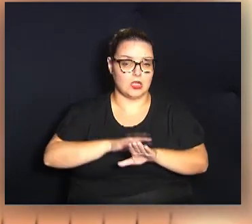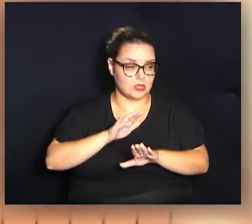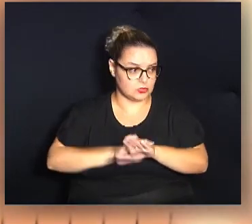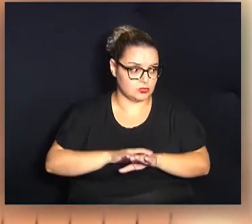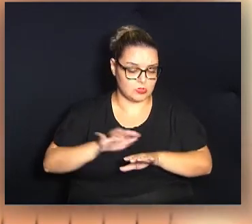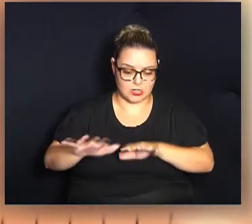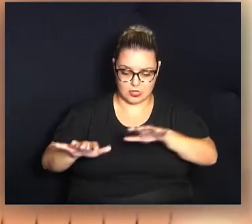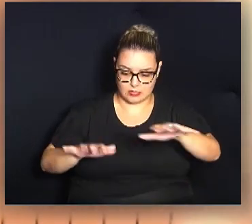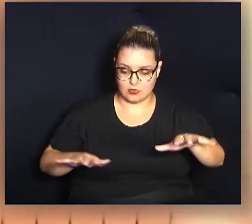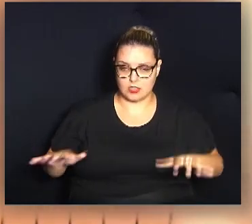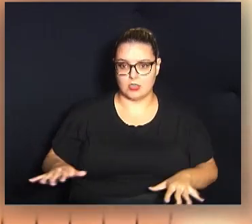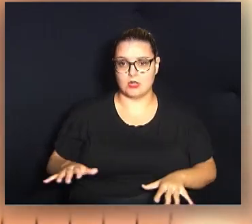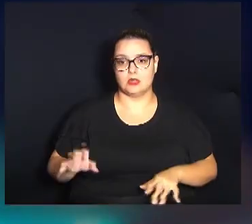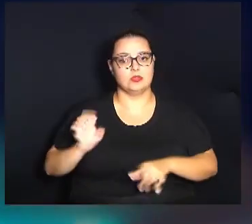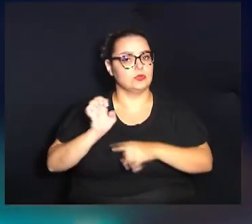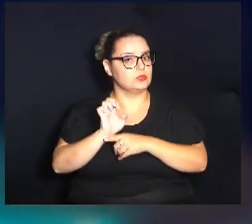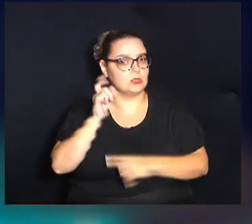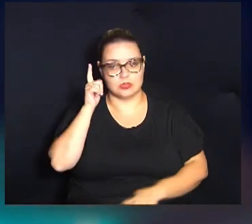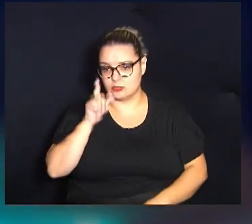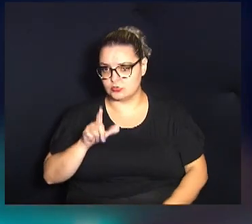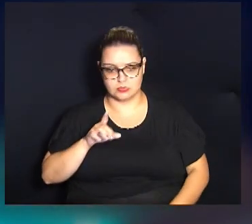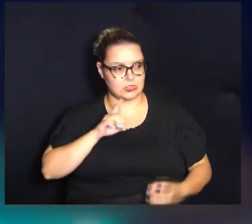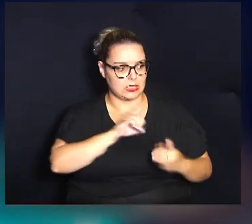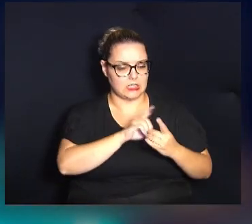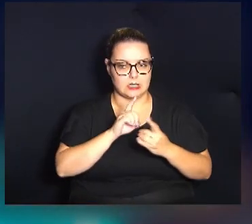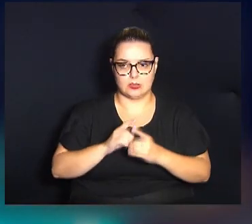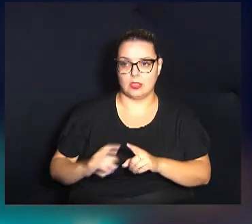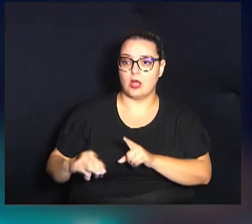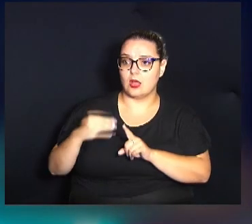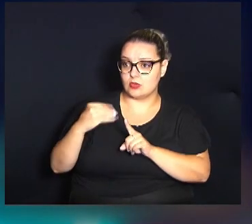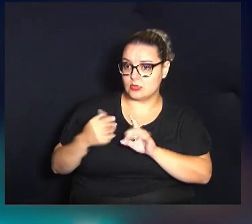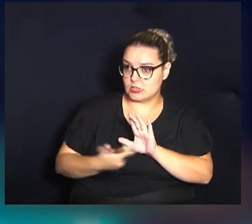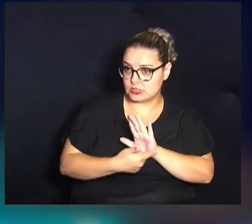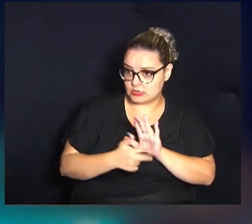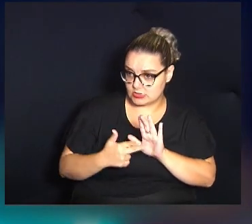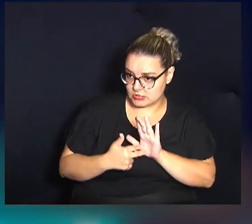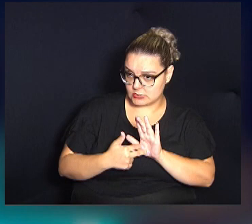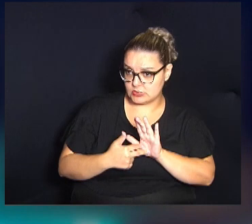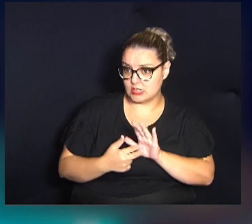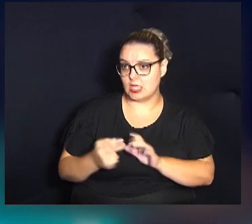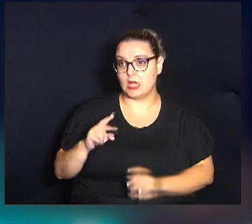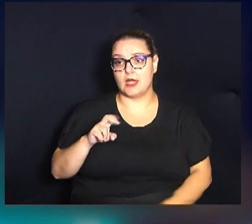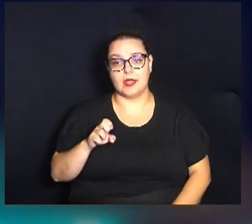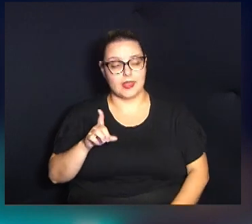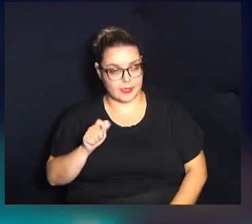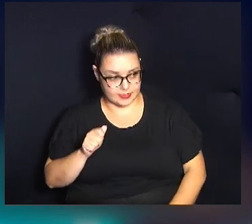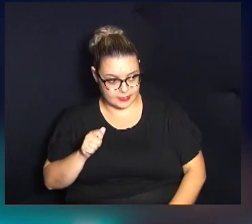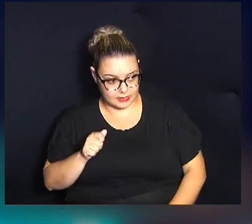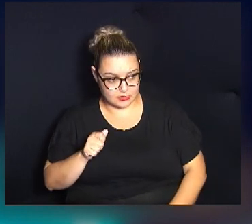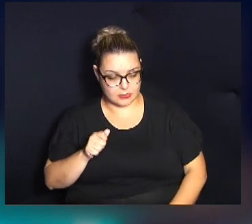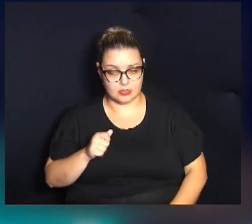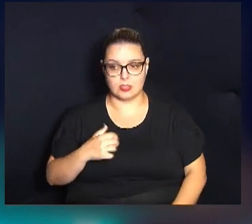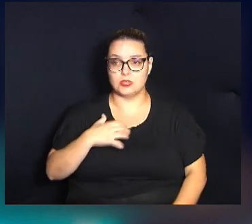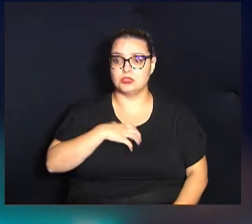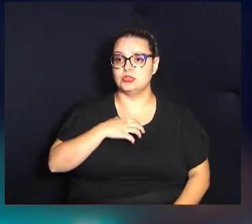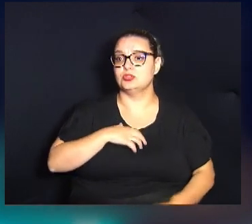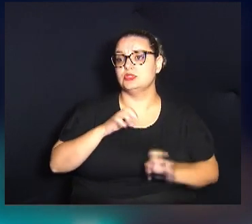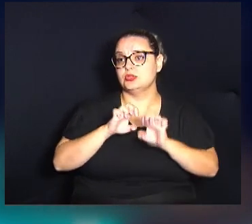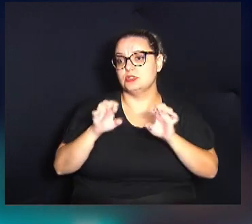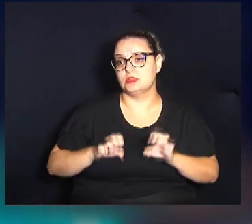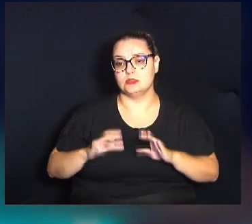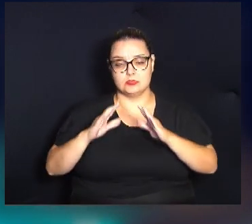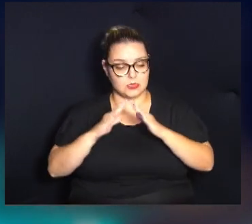áreas onde o Estado não consegue chegar. Vulnerabilidade significa renda, condições estruturais de